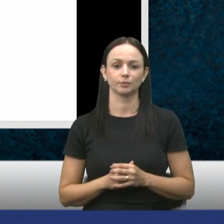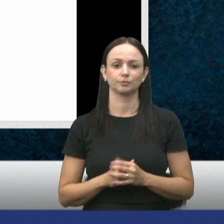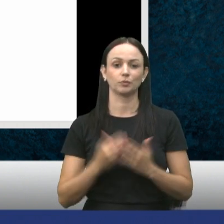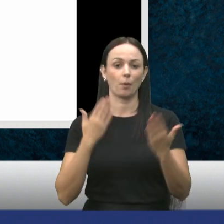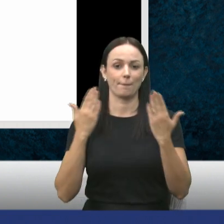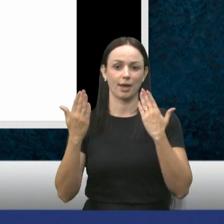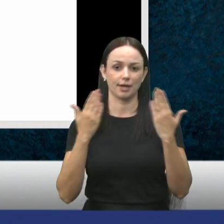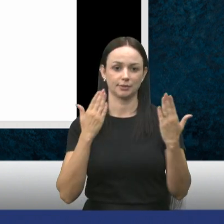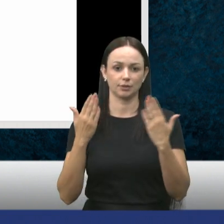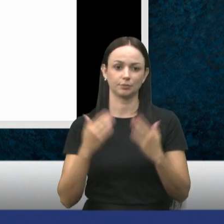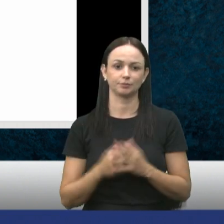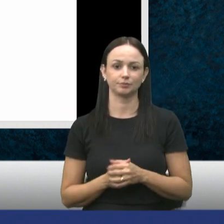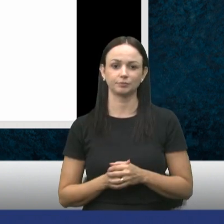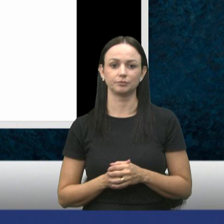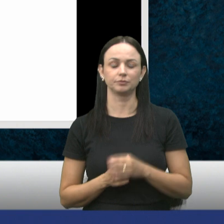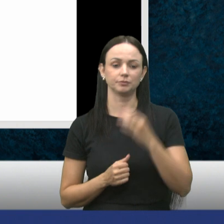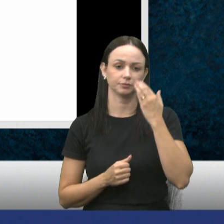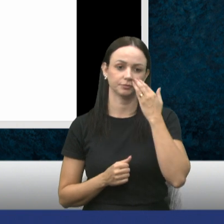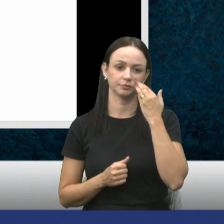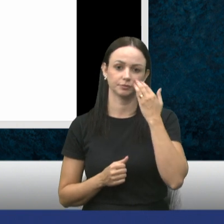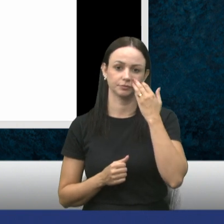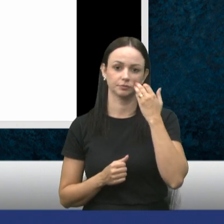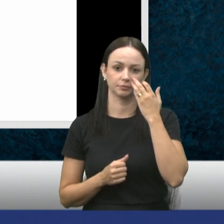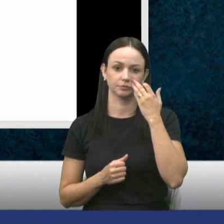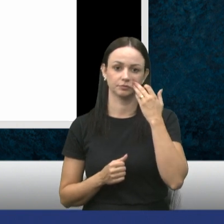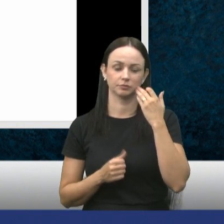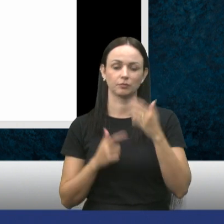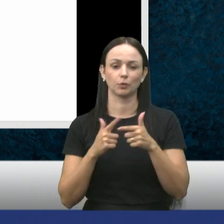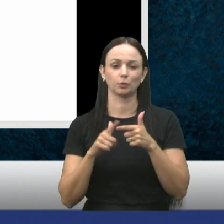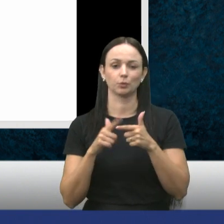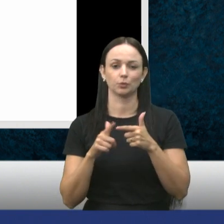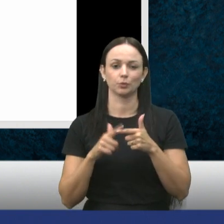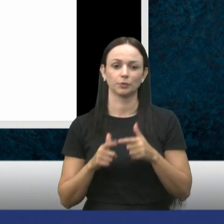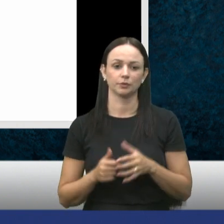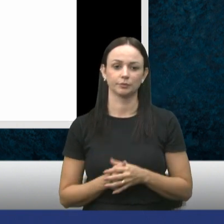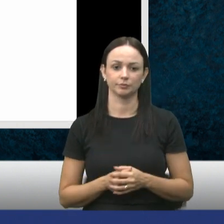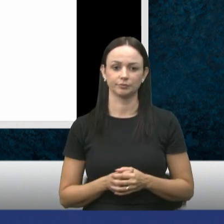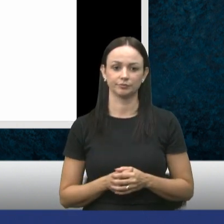Comparativo. Está com um probleminha aqui na...